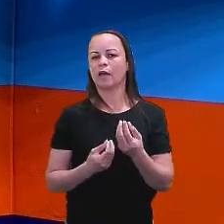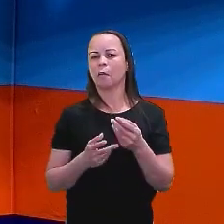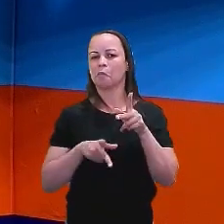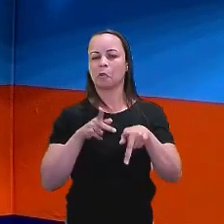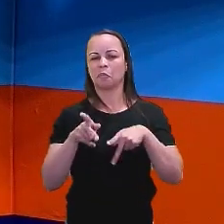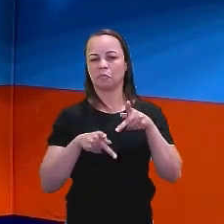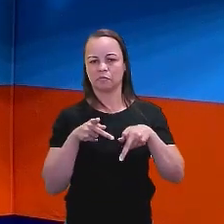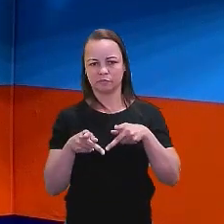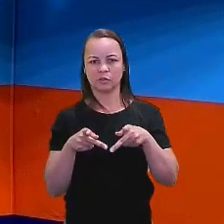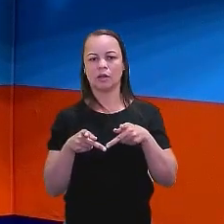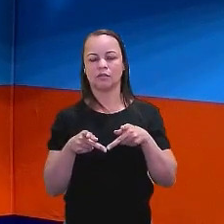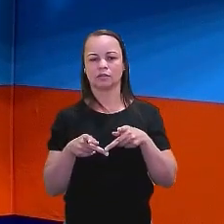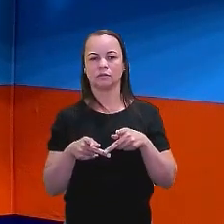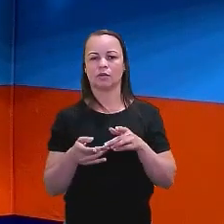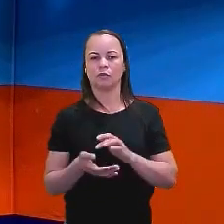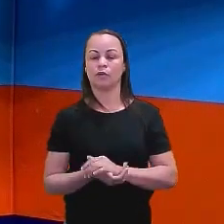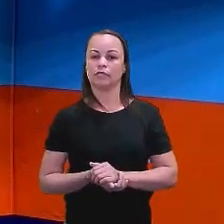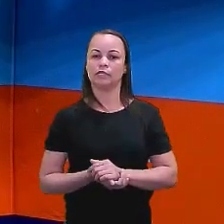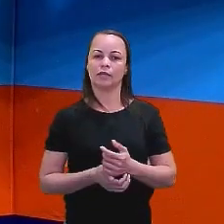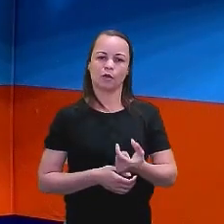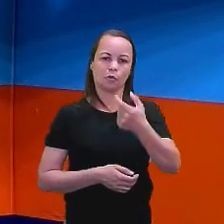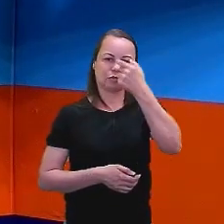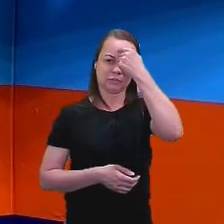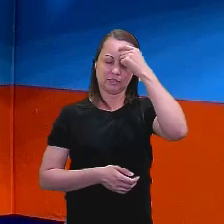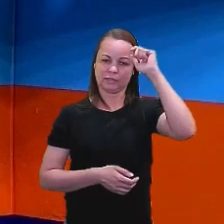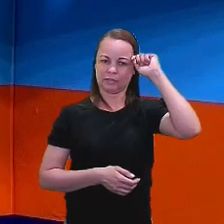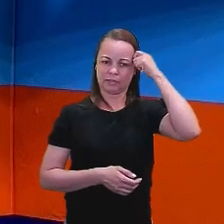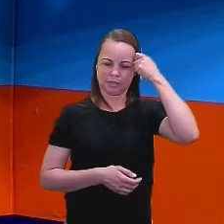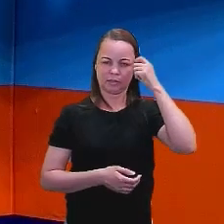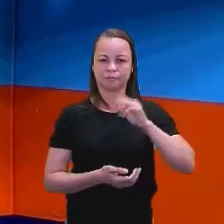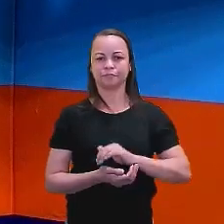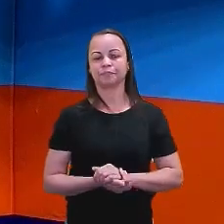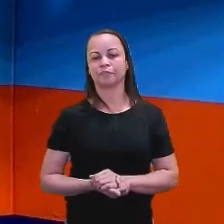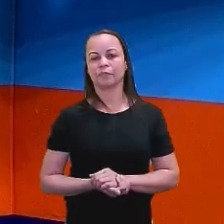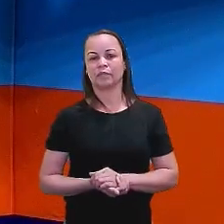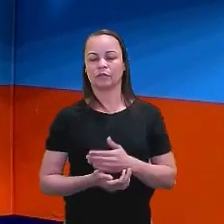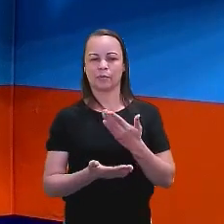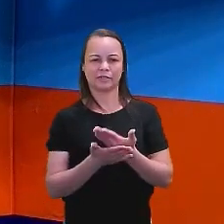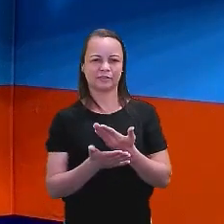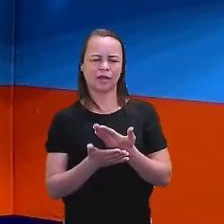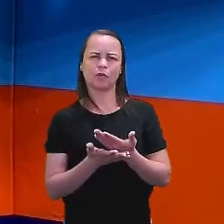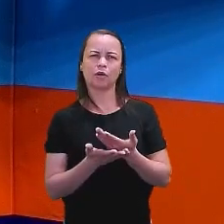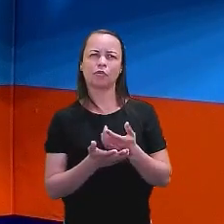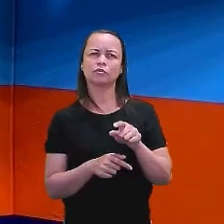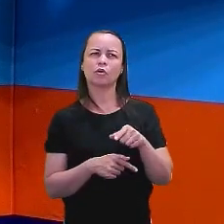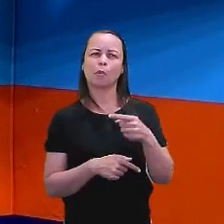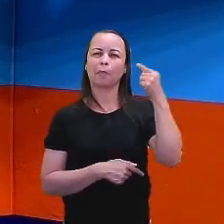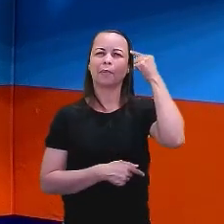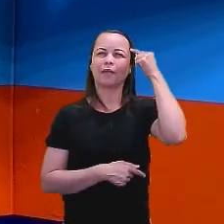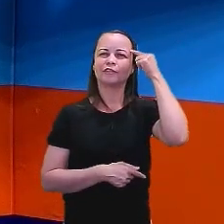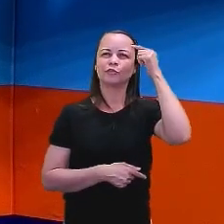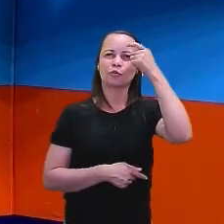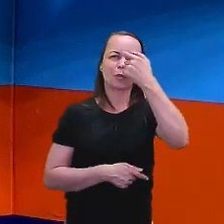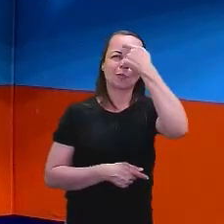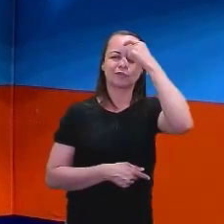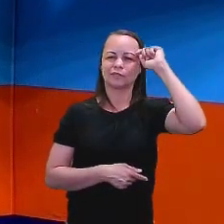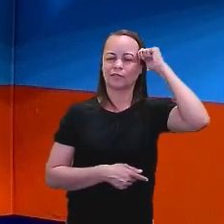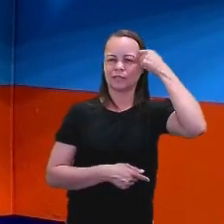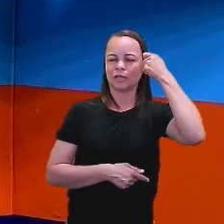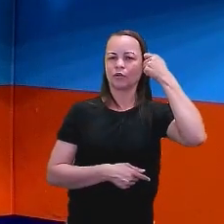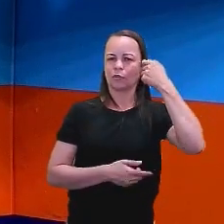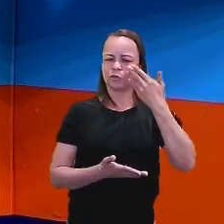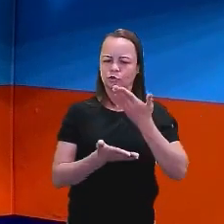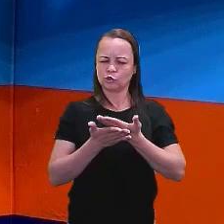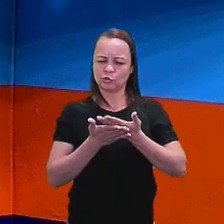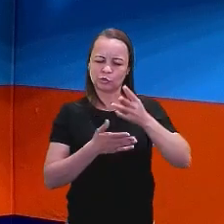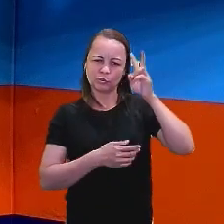população, que é a consciência negra. Essa aula, eu sempre quando penso em consciência negra, enquanto historiadora, eu